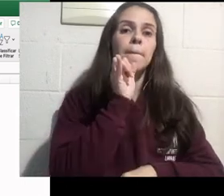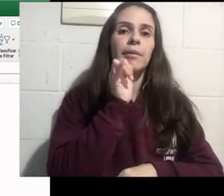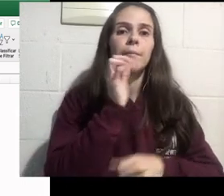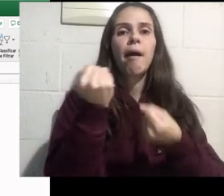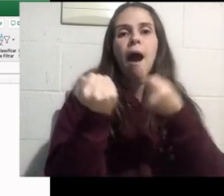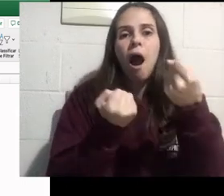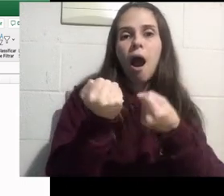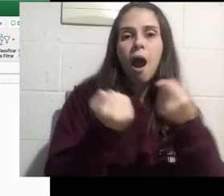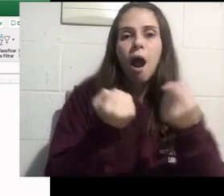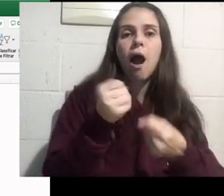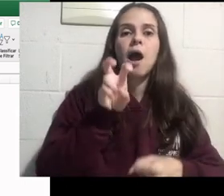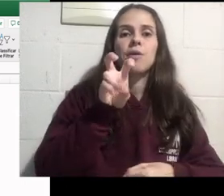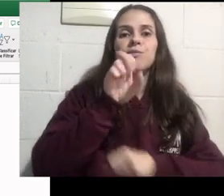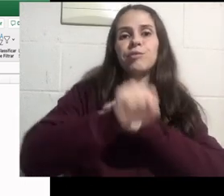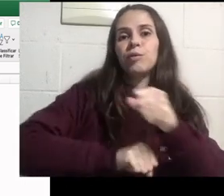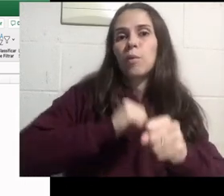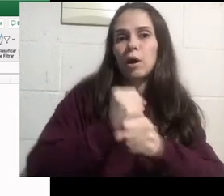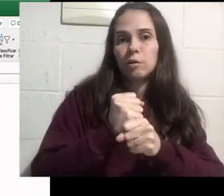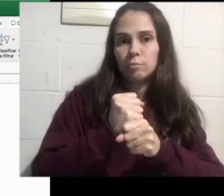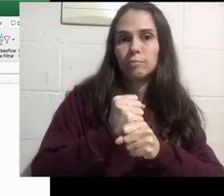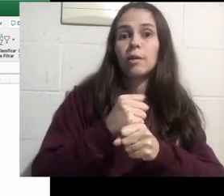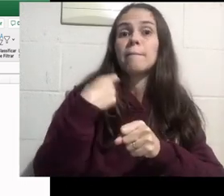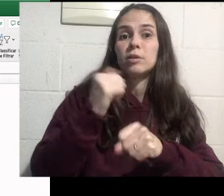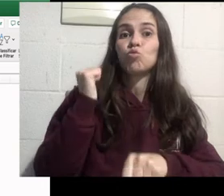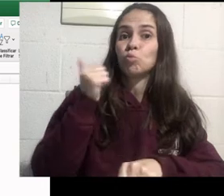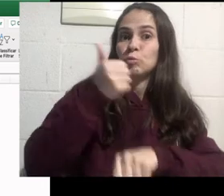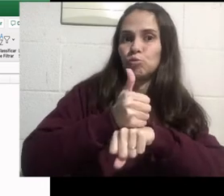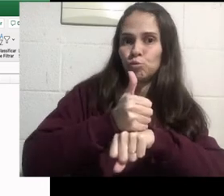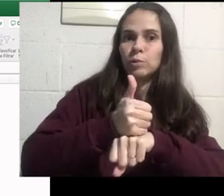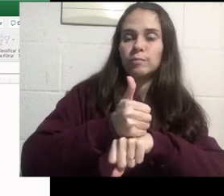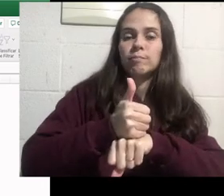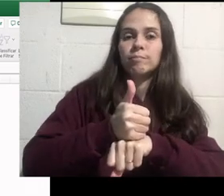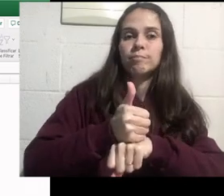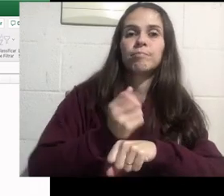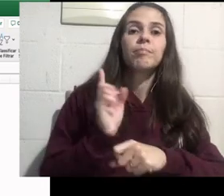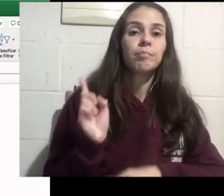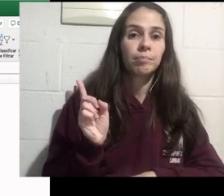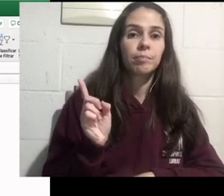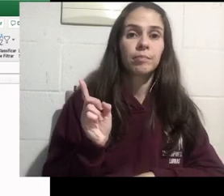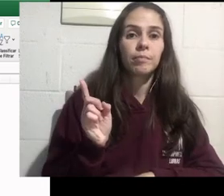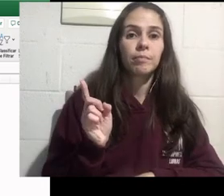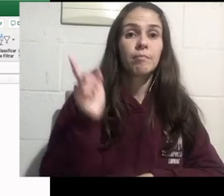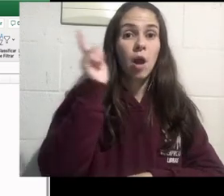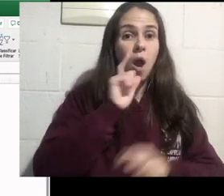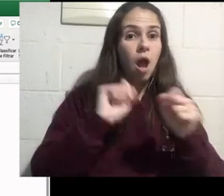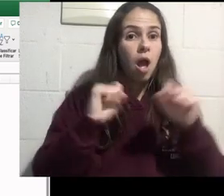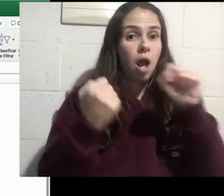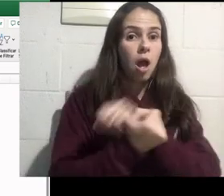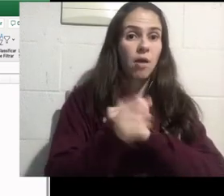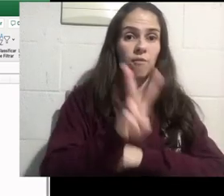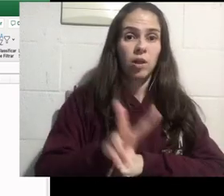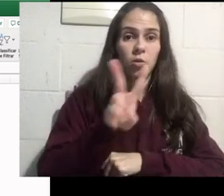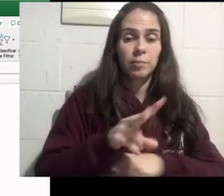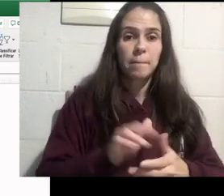supor que fosse. Então, o carro é 5 anos a vida útil. Então, vocês teriam que substituir aqui por 5, para automaticamente ajustar o valor